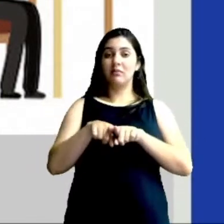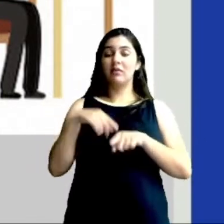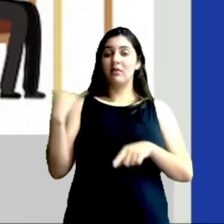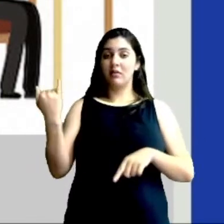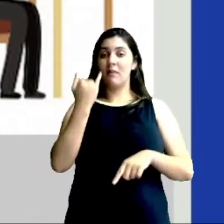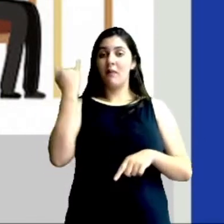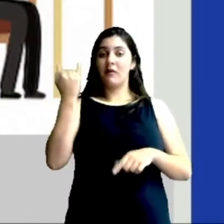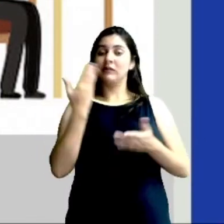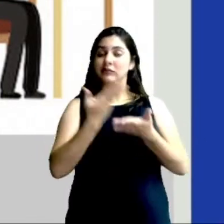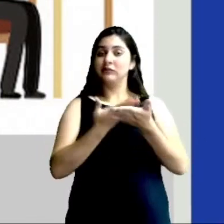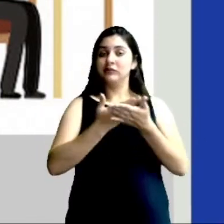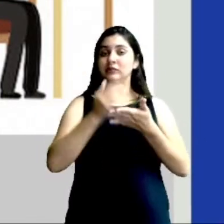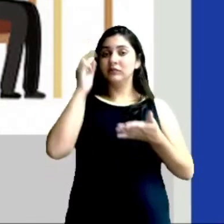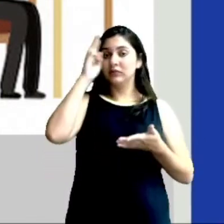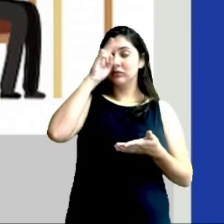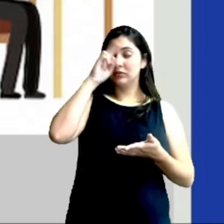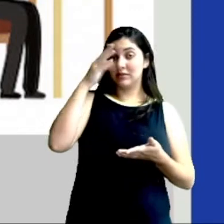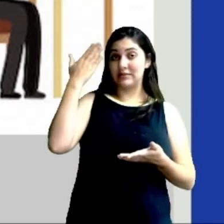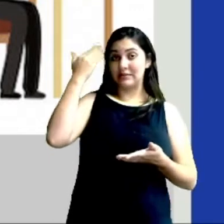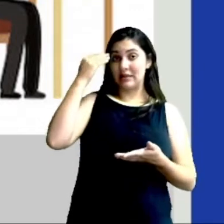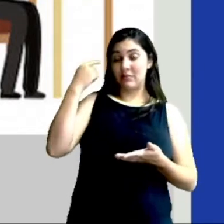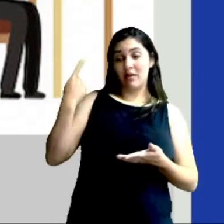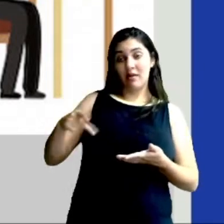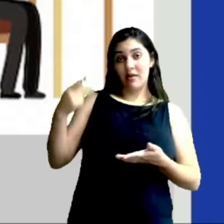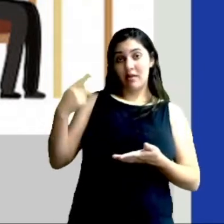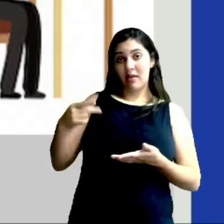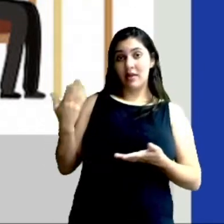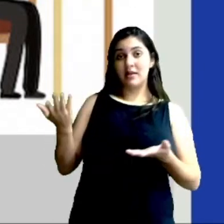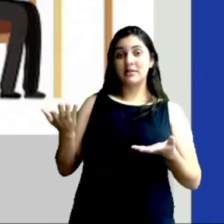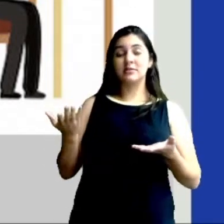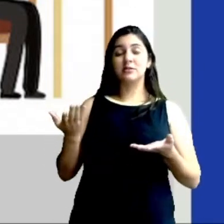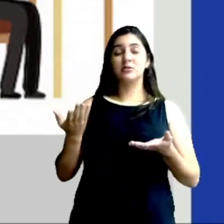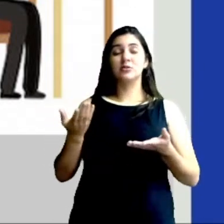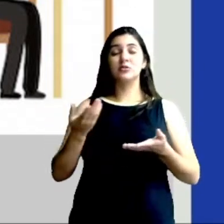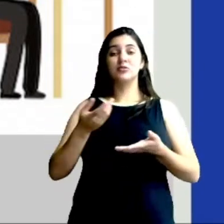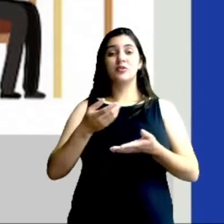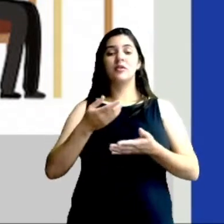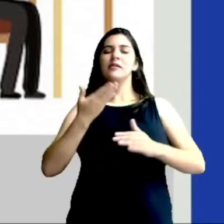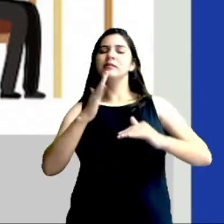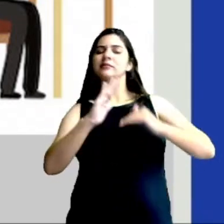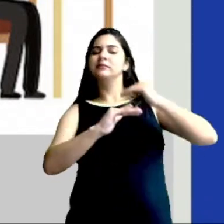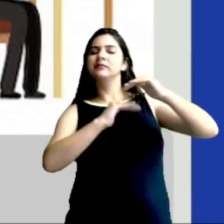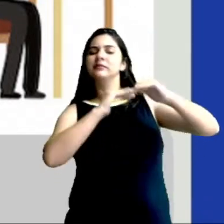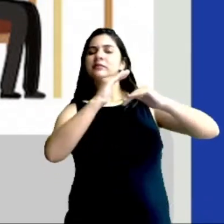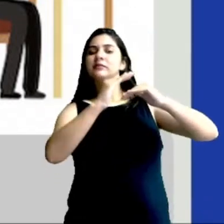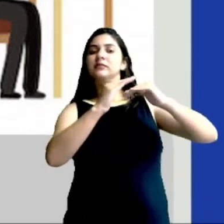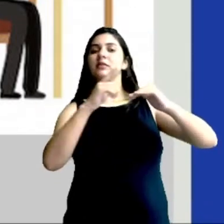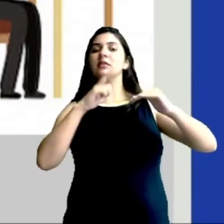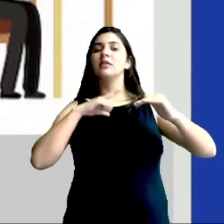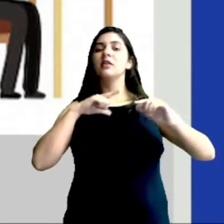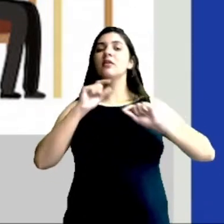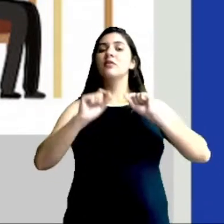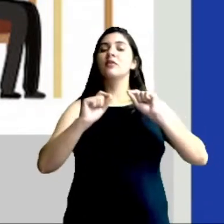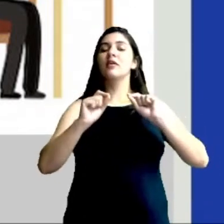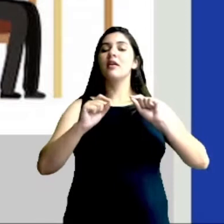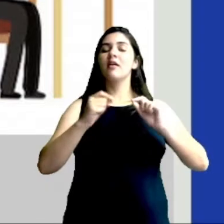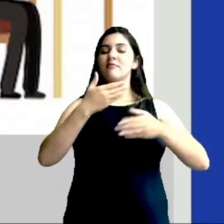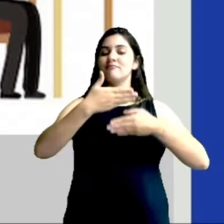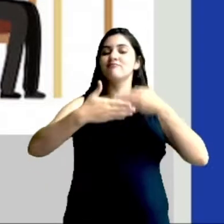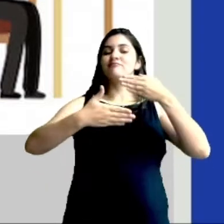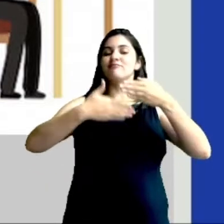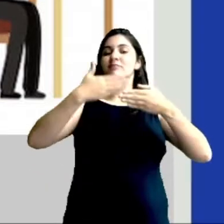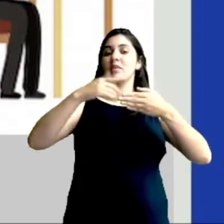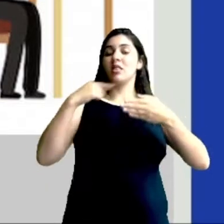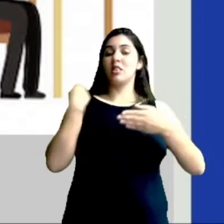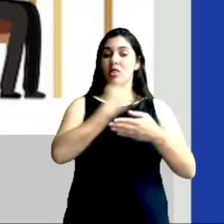a gente estudar a história para gente saber que esses eventos que vão cedo passados ele construiu ele constrói